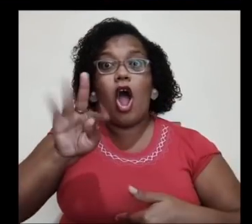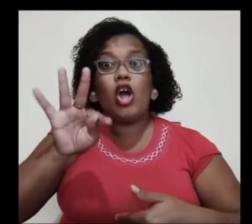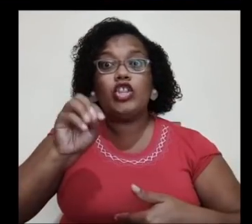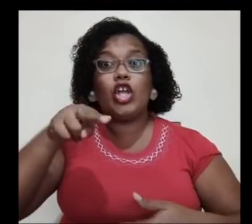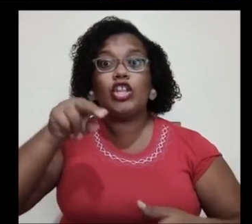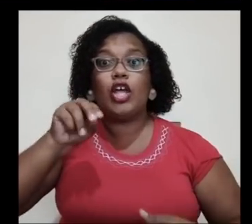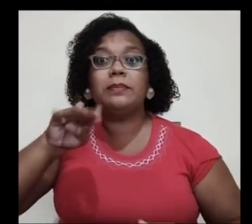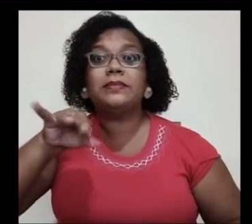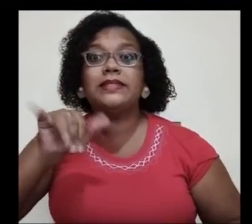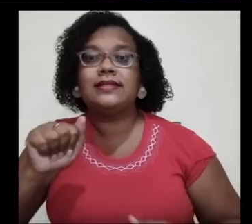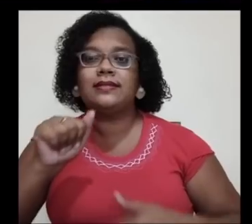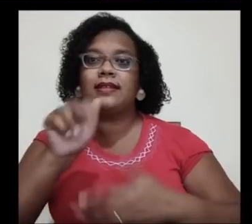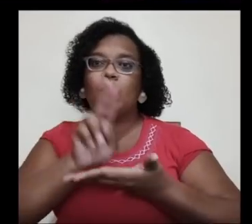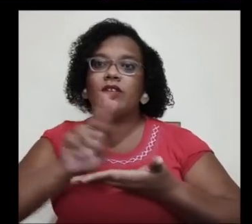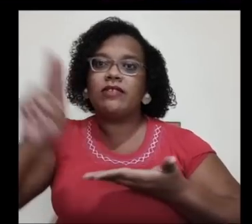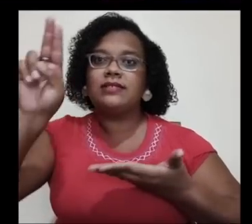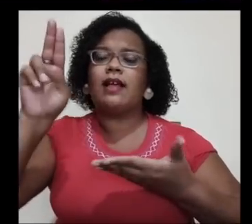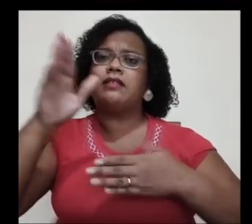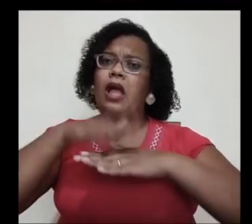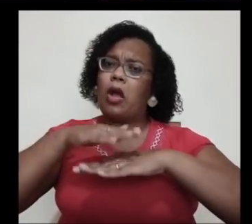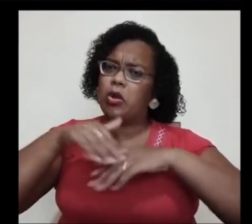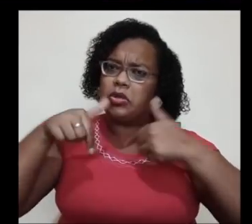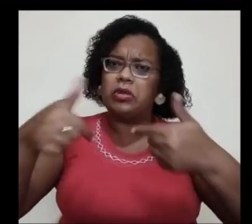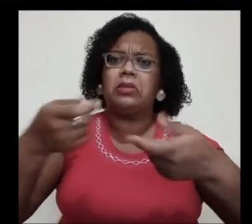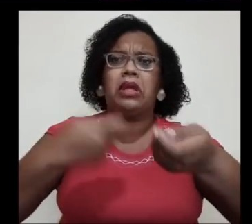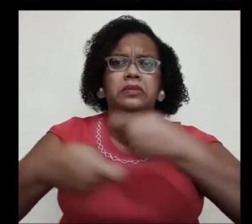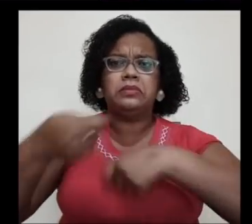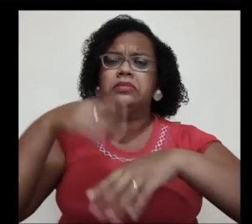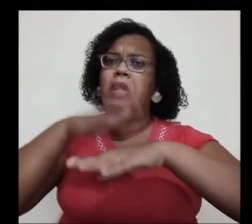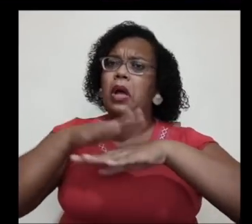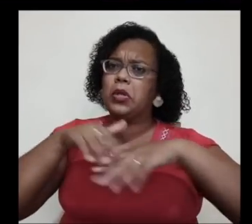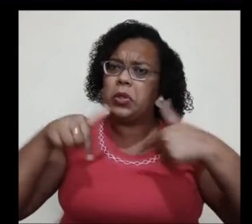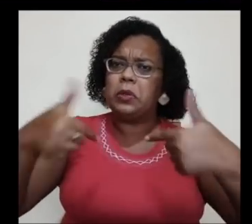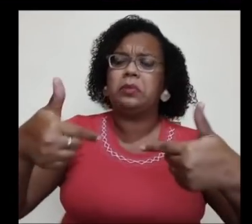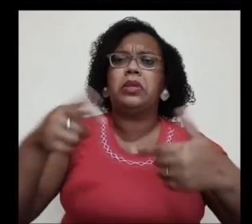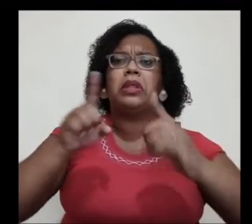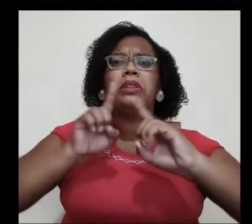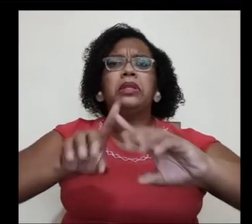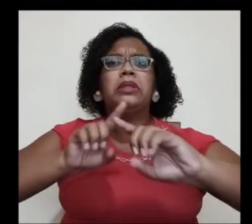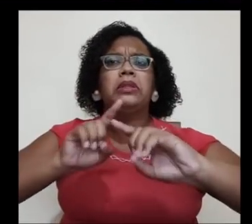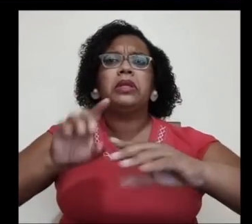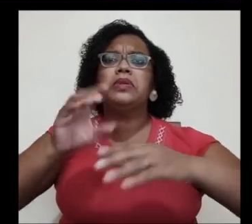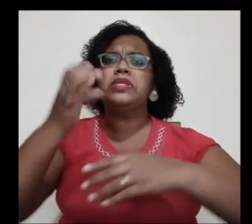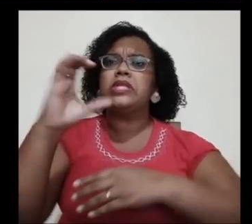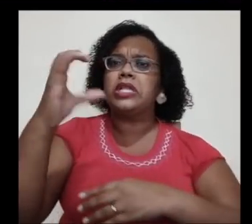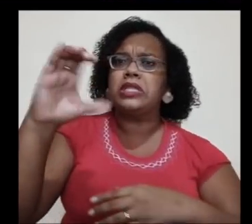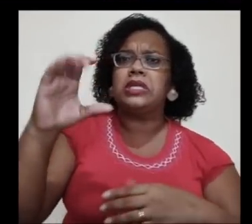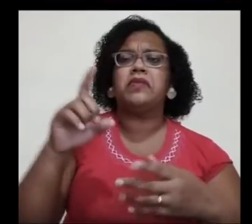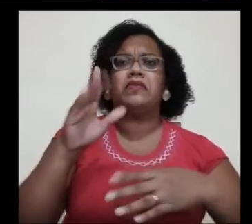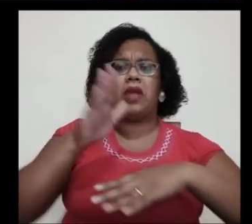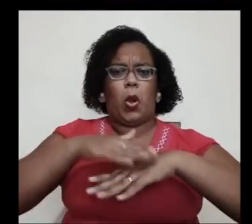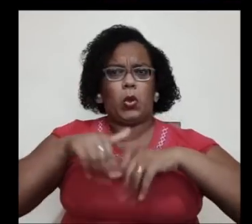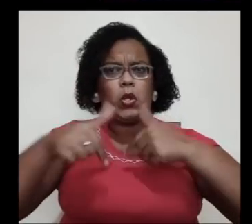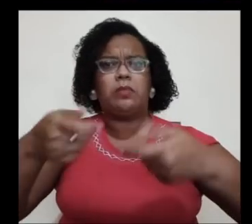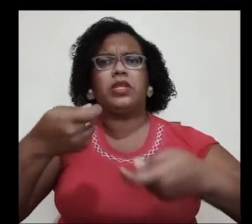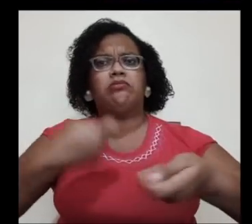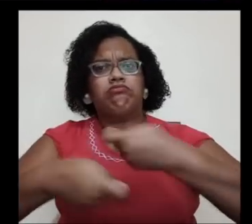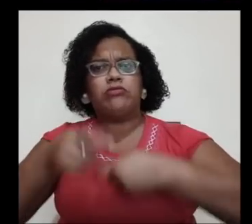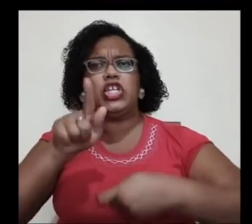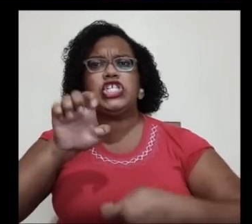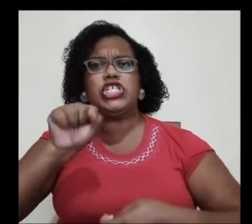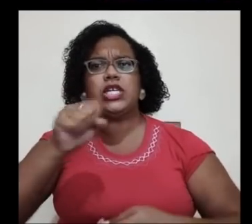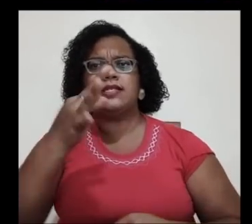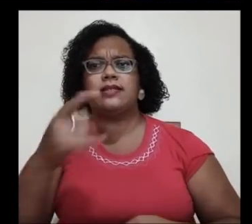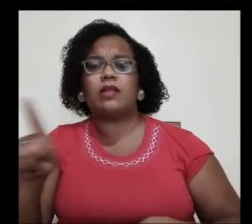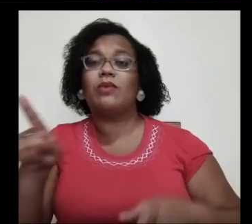autonomia administrativa, a autonomia didático-científica, a autonomia de gestão, que também se estende às